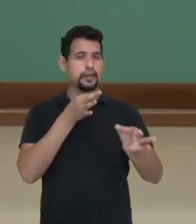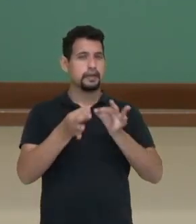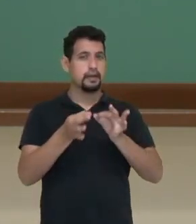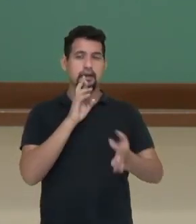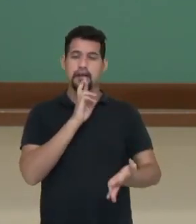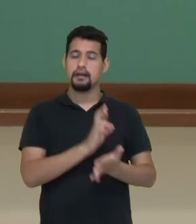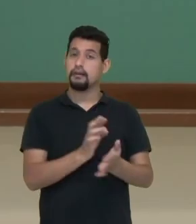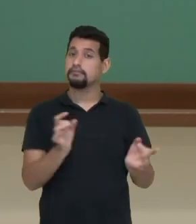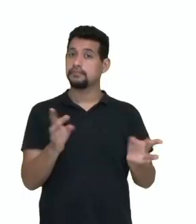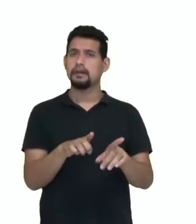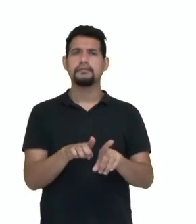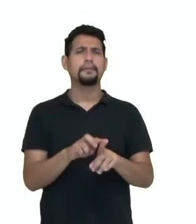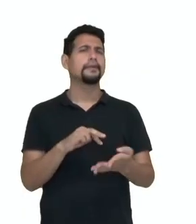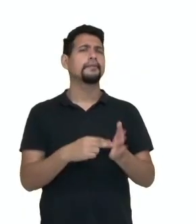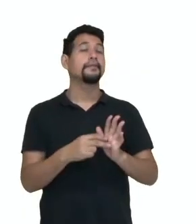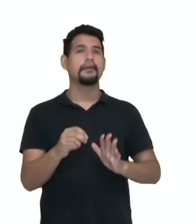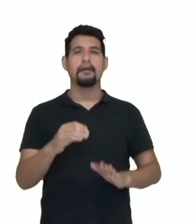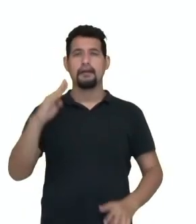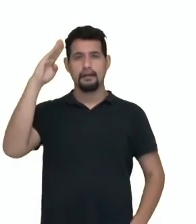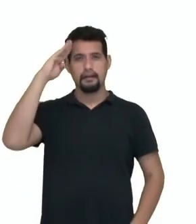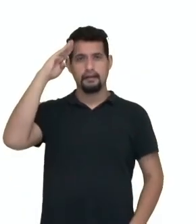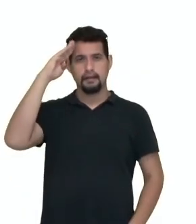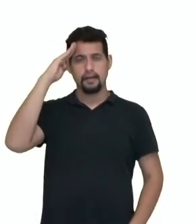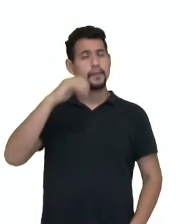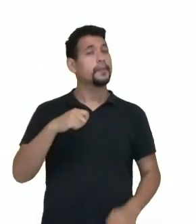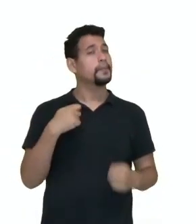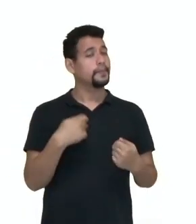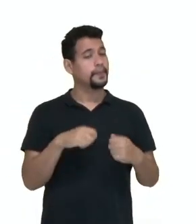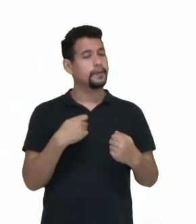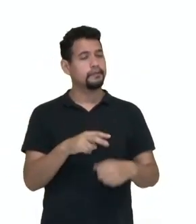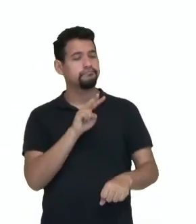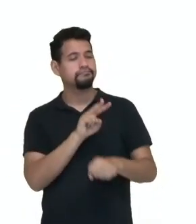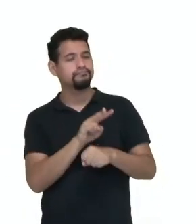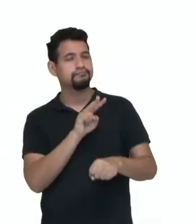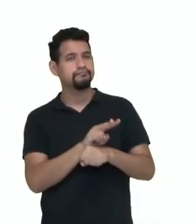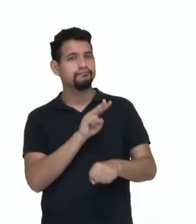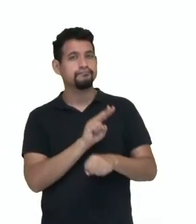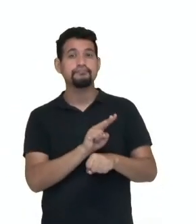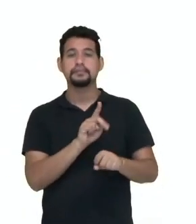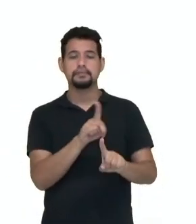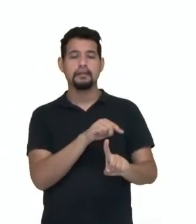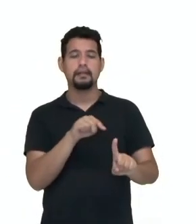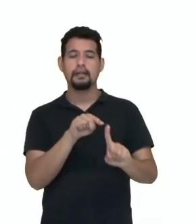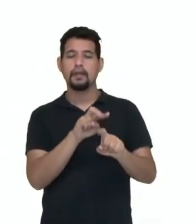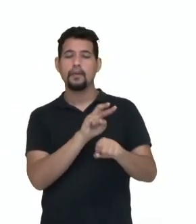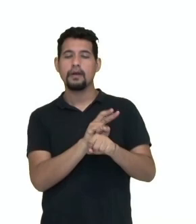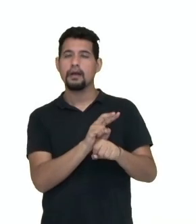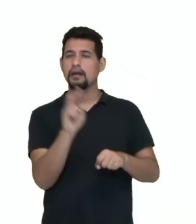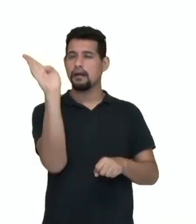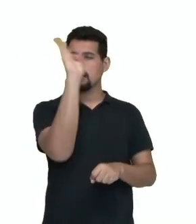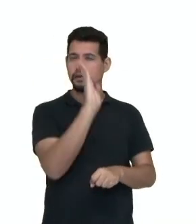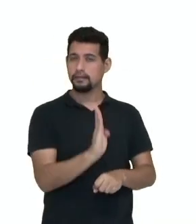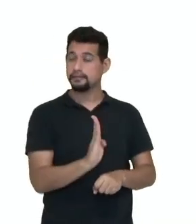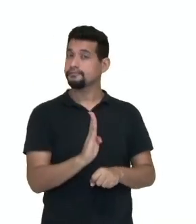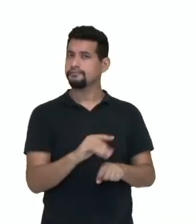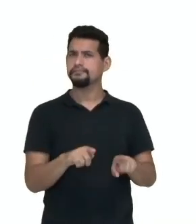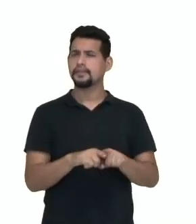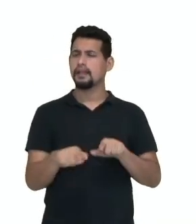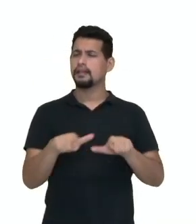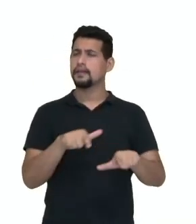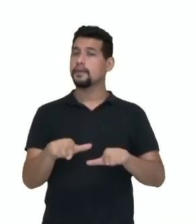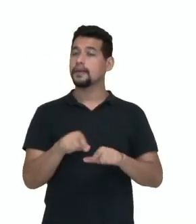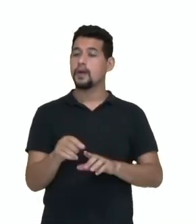resposta, em que eu afirmo: o Exército tem se mantido vigilante em sua missão de proteger o território brasileiro e servindo